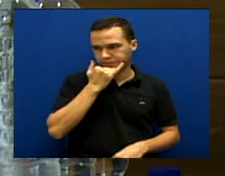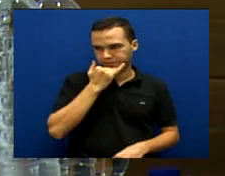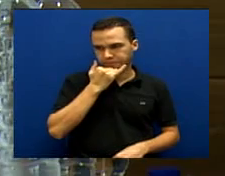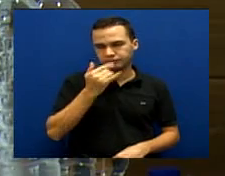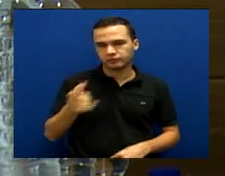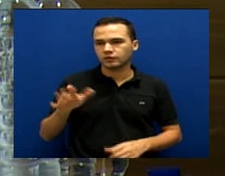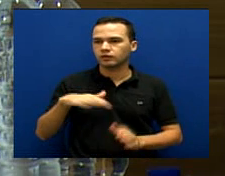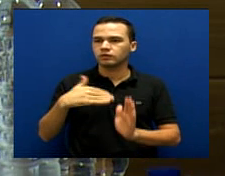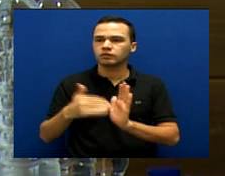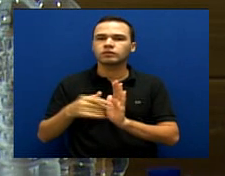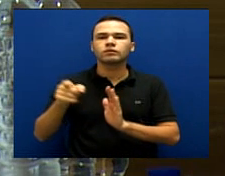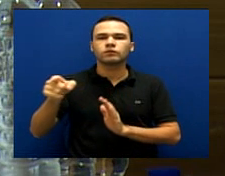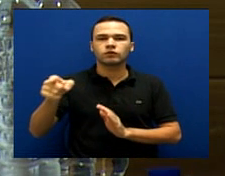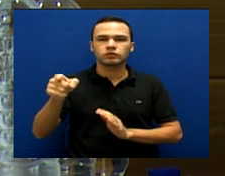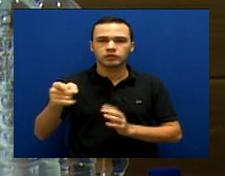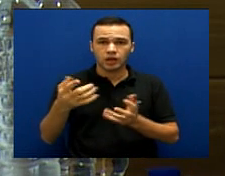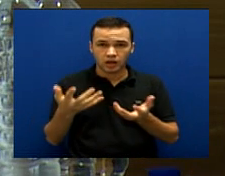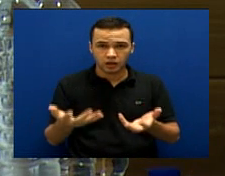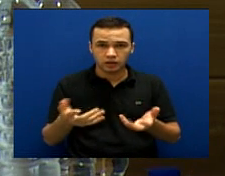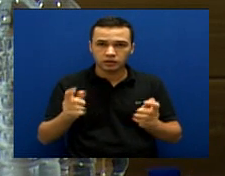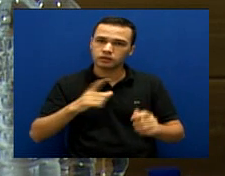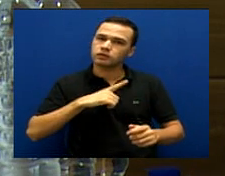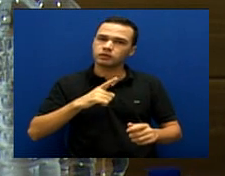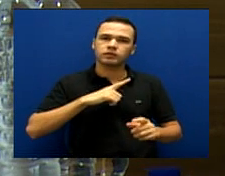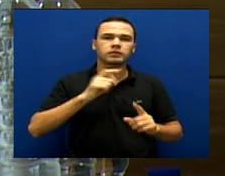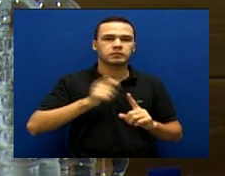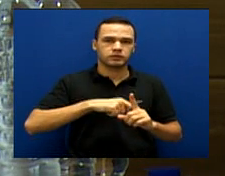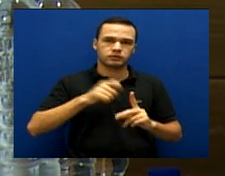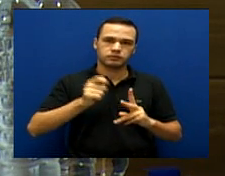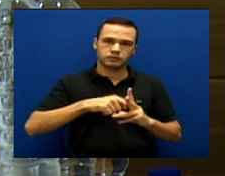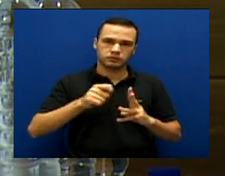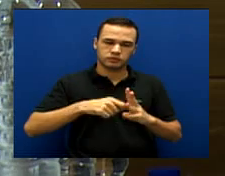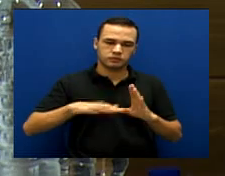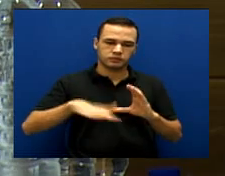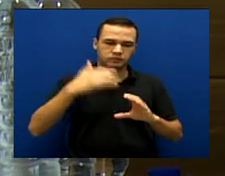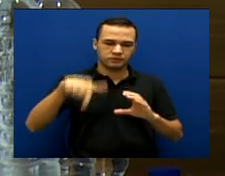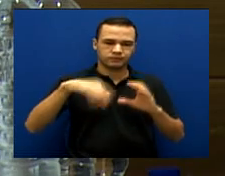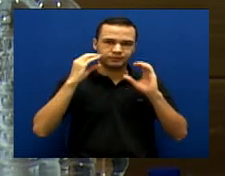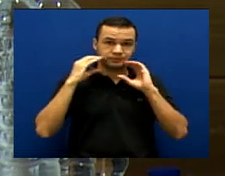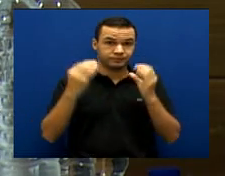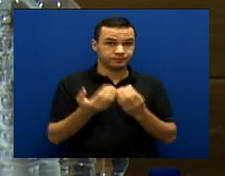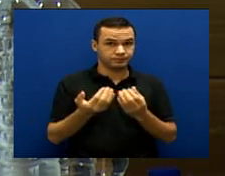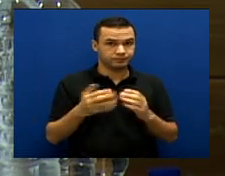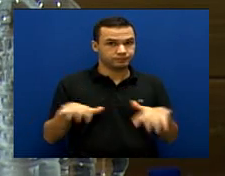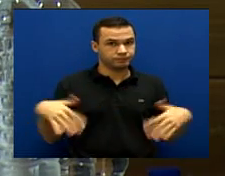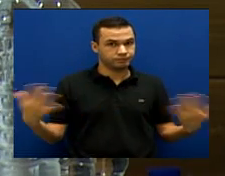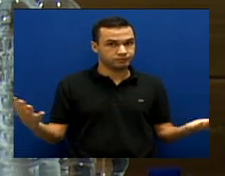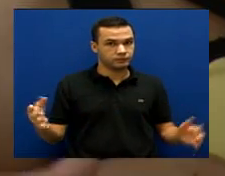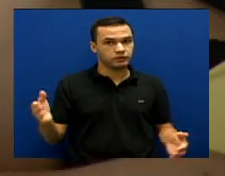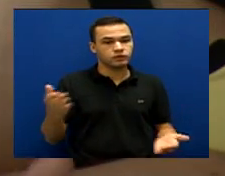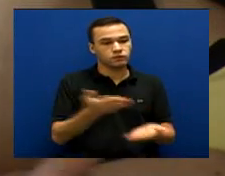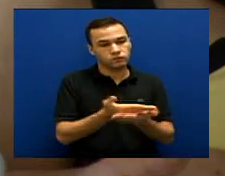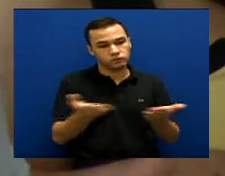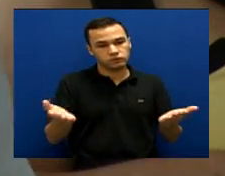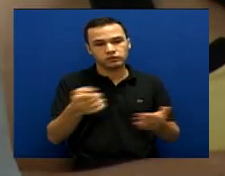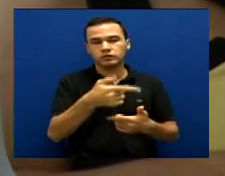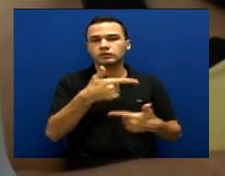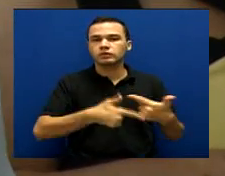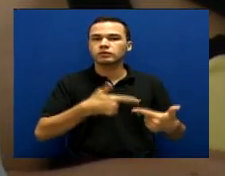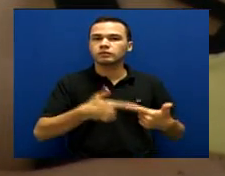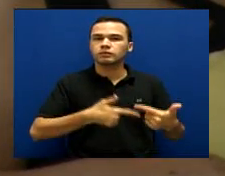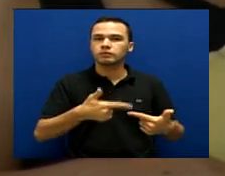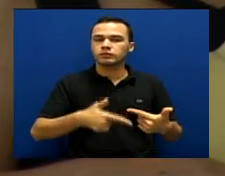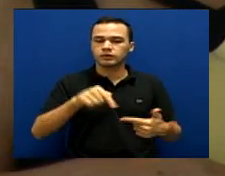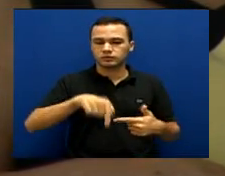senhor mas todos os cidadãos já estão sendo encaminhados mês a mês para a câmara municipal de sorocaba precisa se mexer aqui na